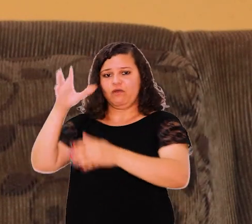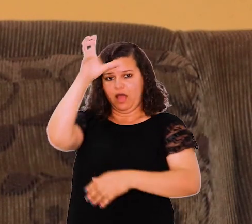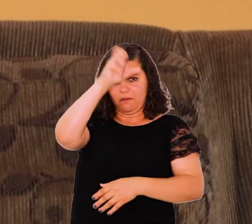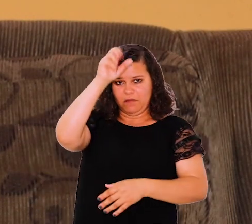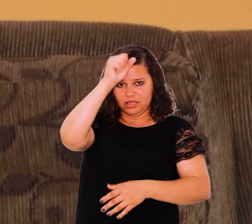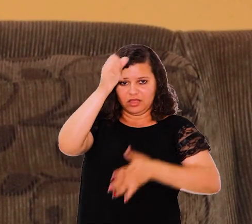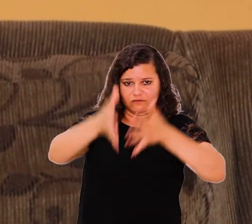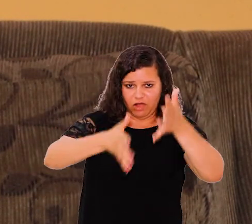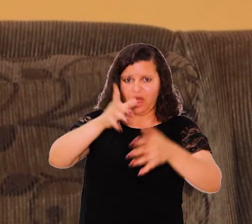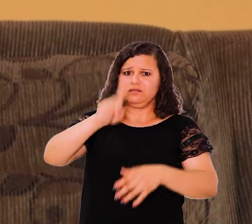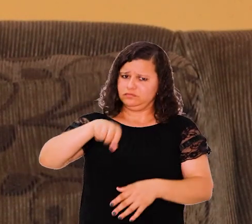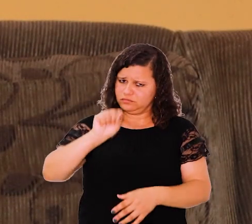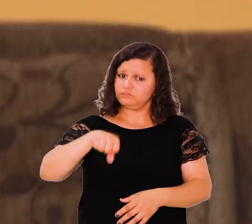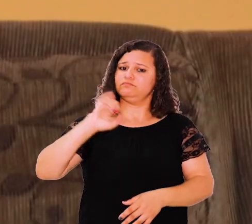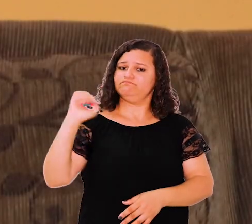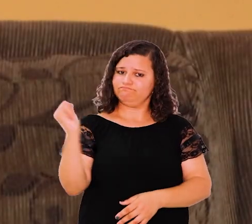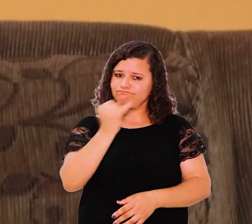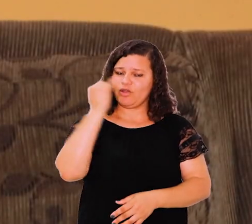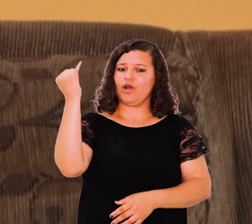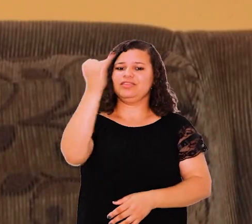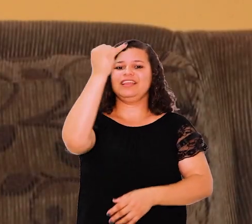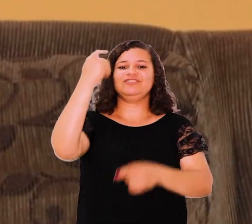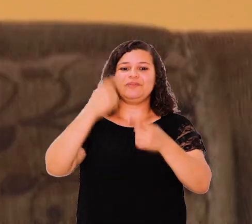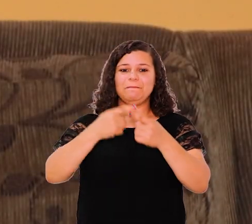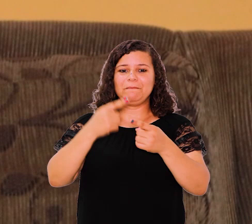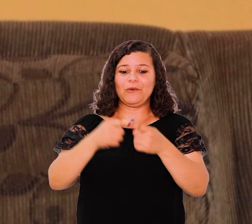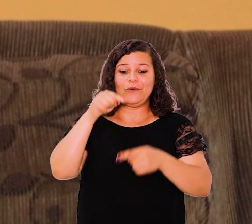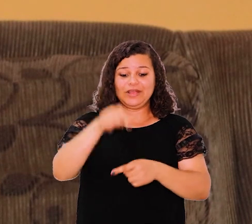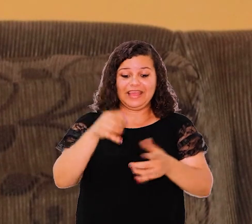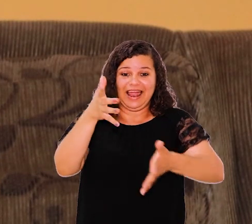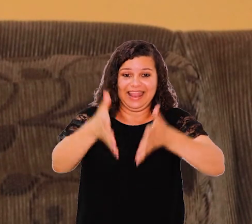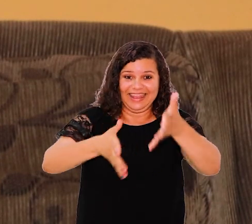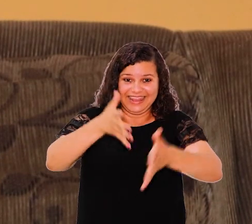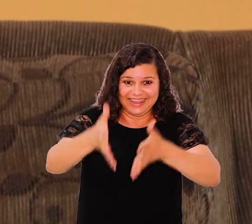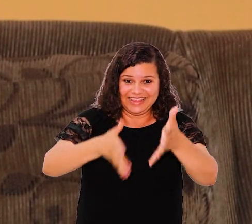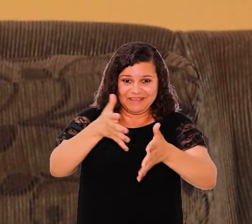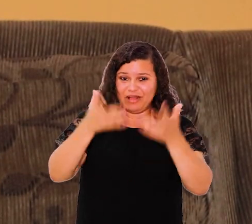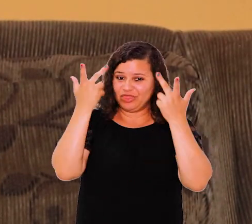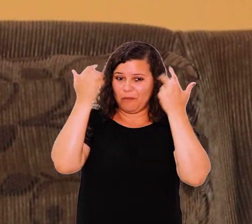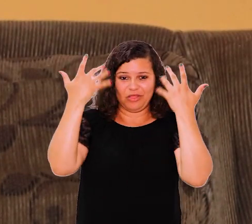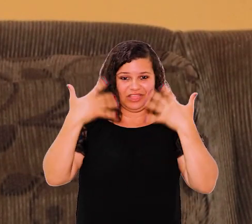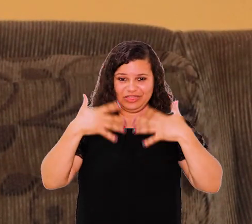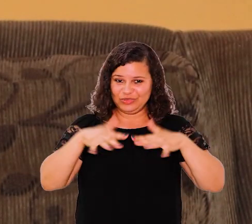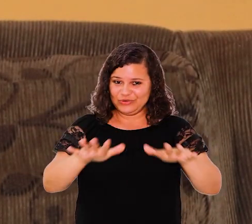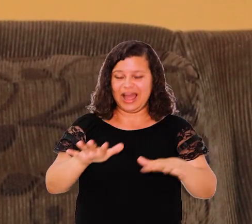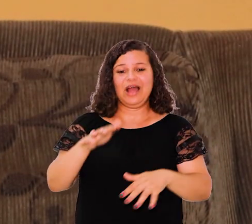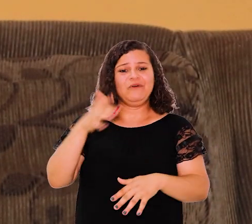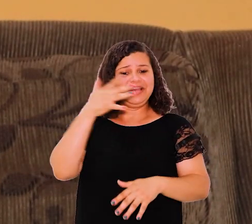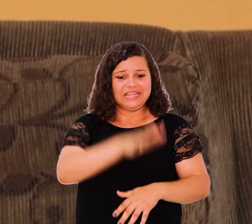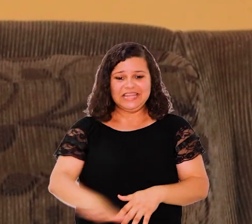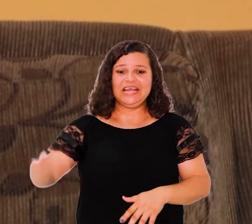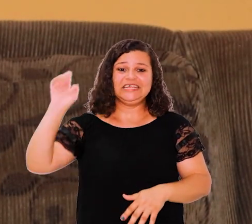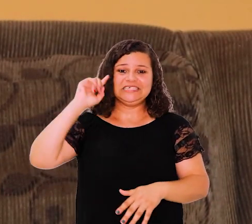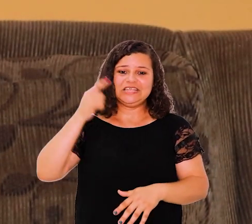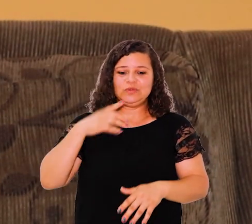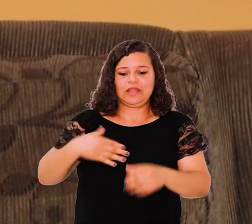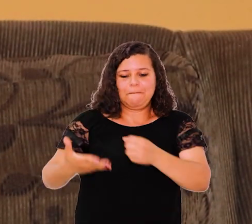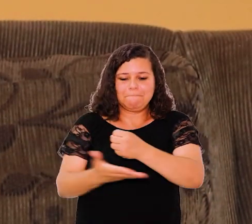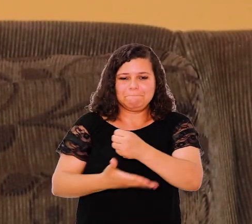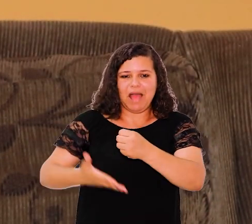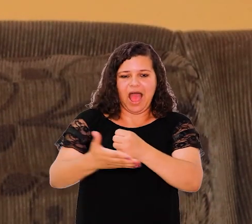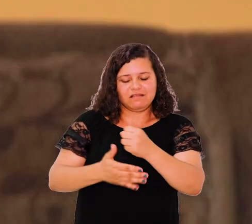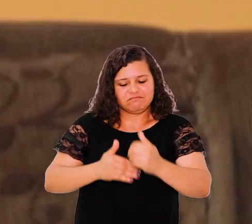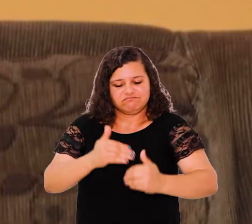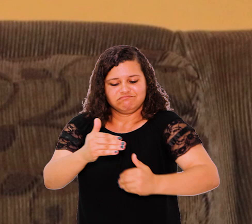processo de aprender a falar, ela é importante, porque vai ser através dessa língua, que é a língua natural, que a criança surda vai ter